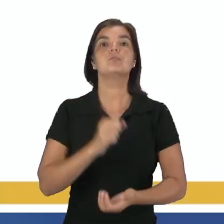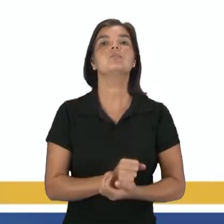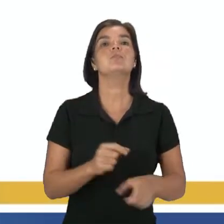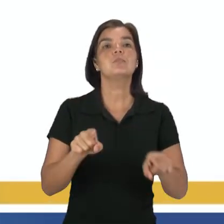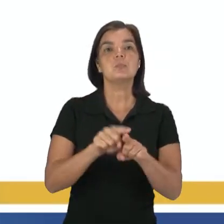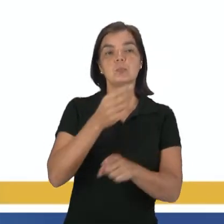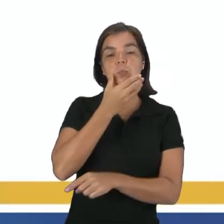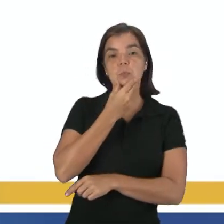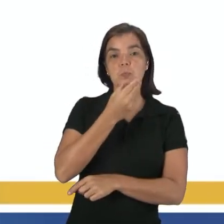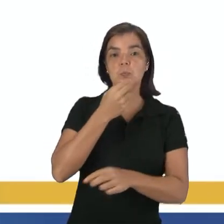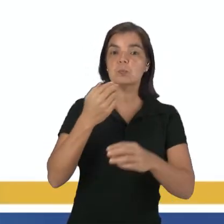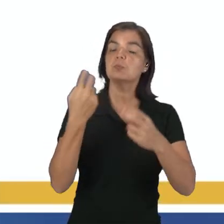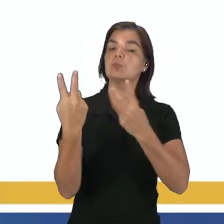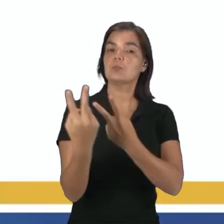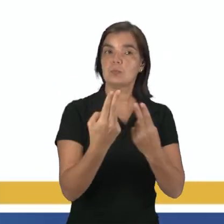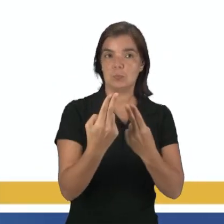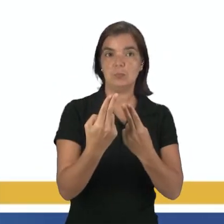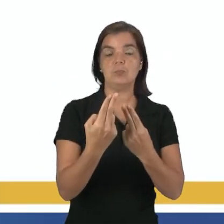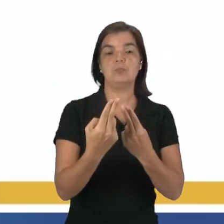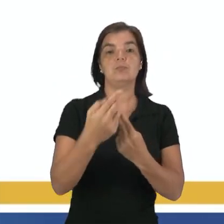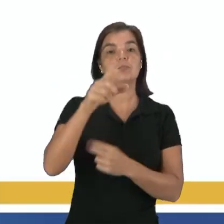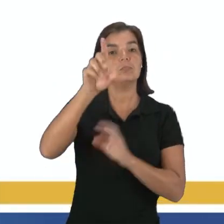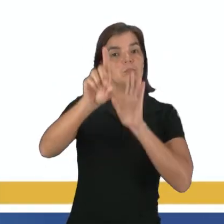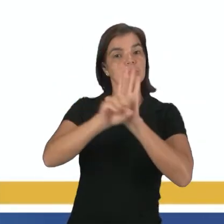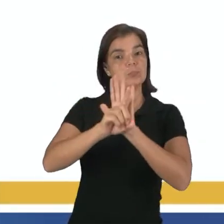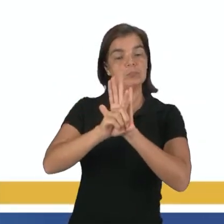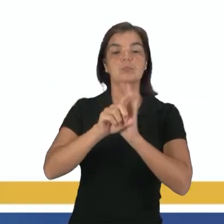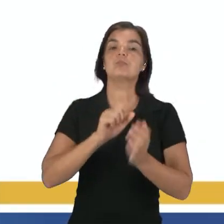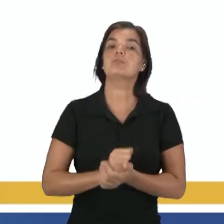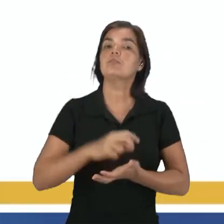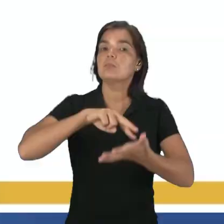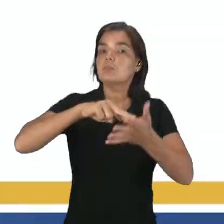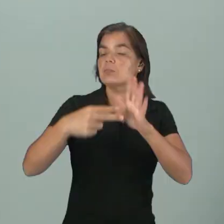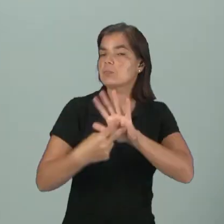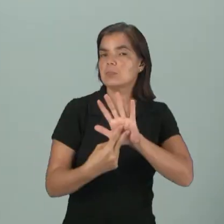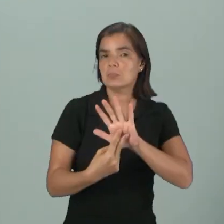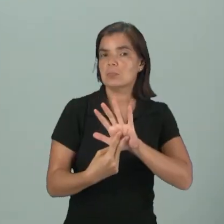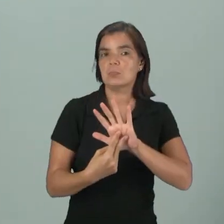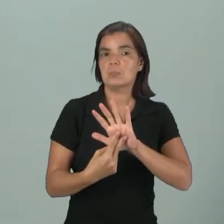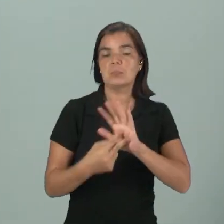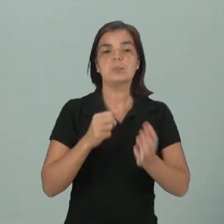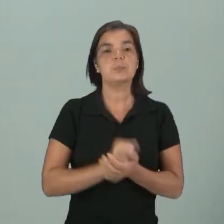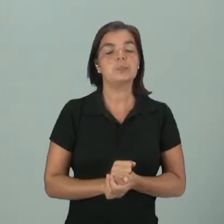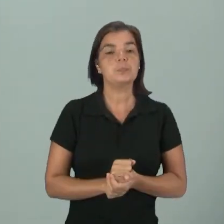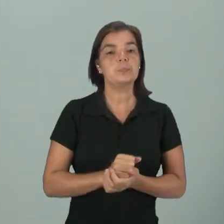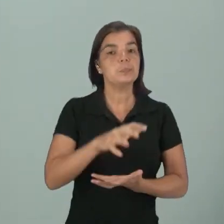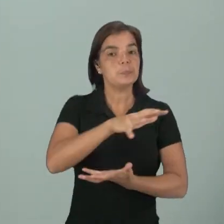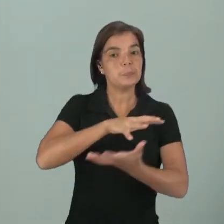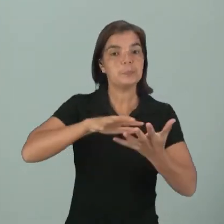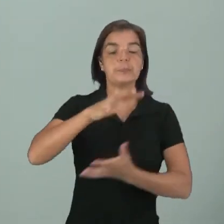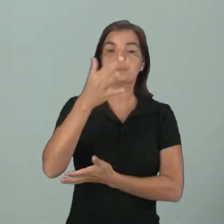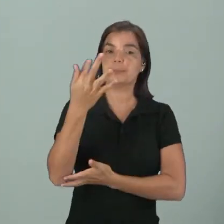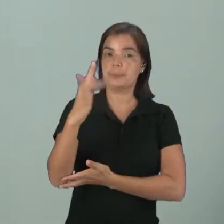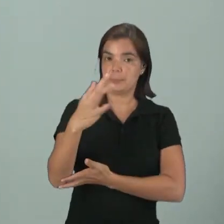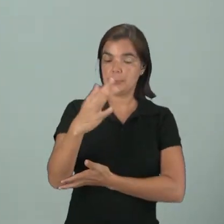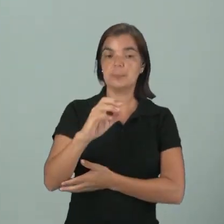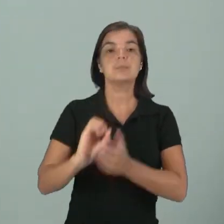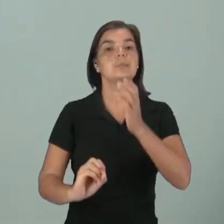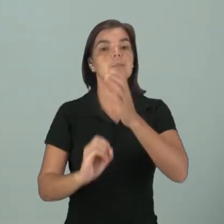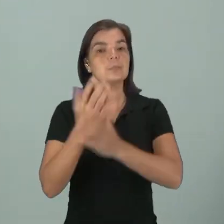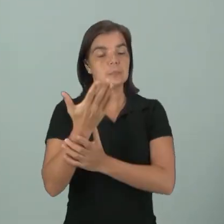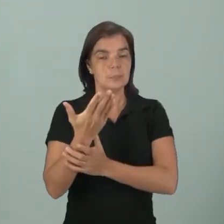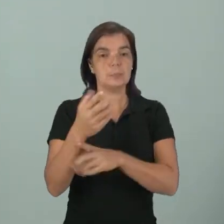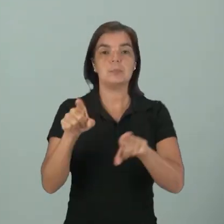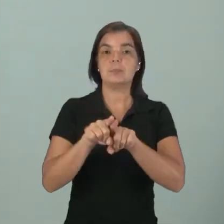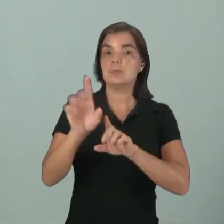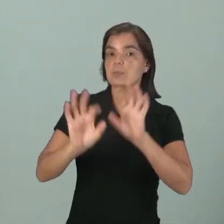que tornavam os homens iguais perante a lei. Ou seja, durante a Revolução Francesa,